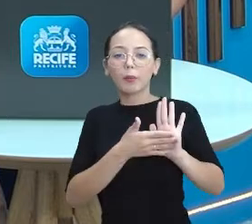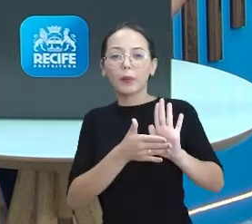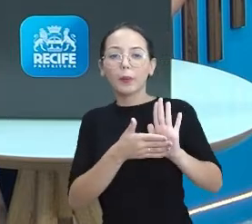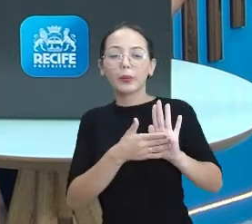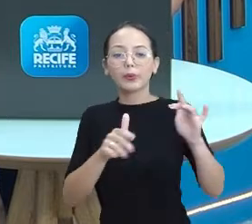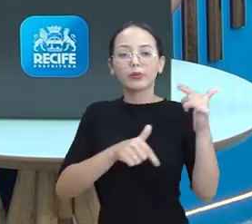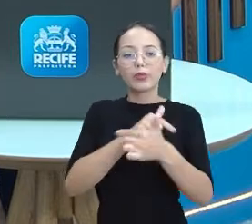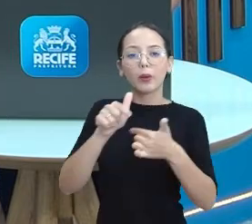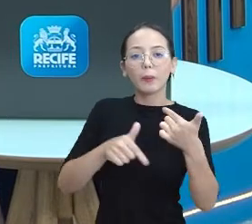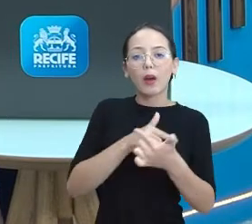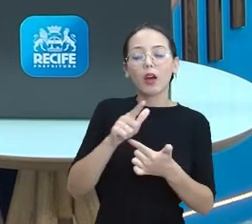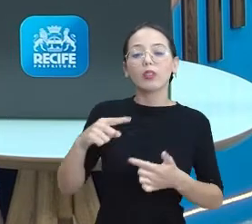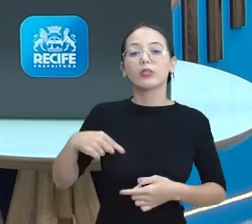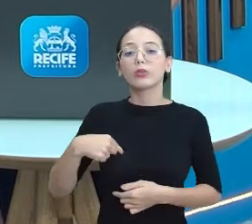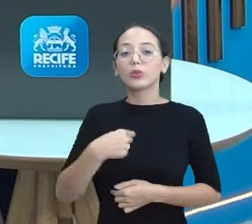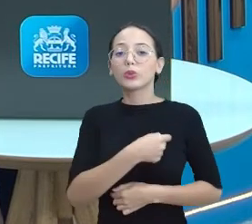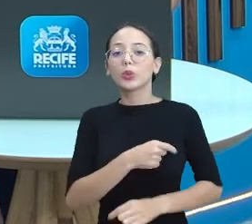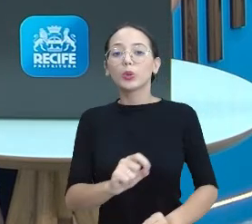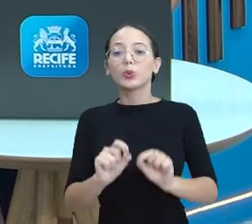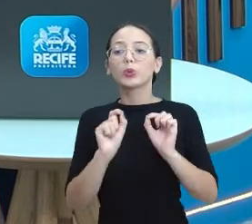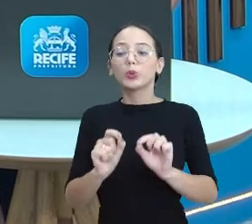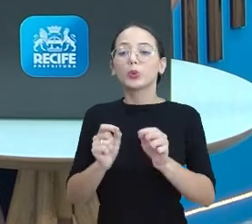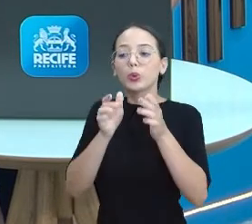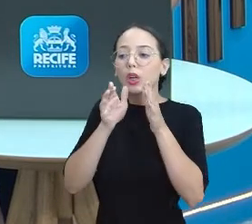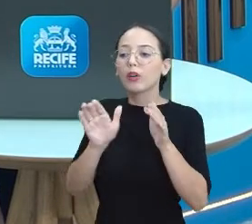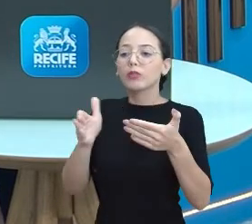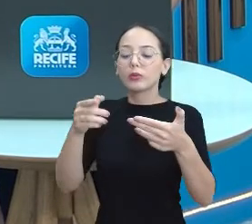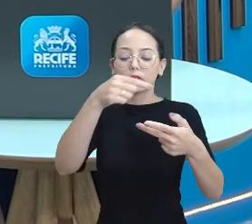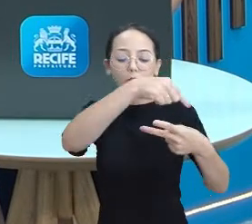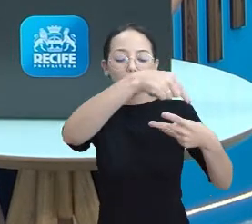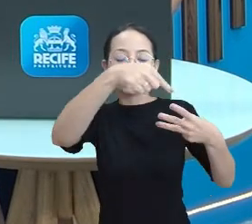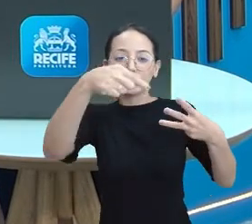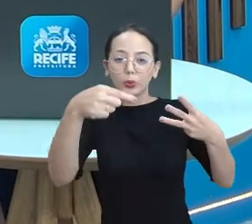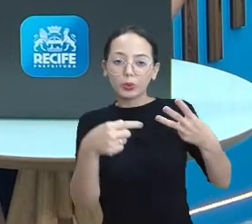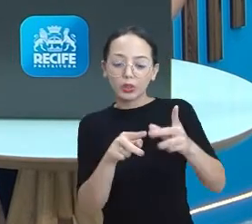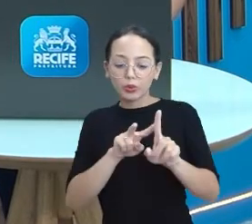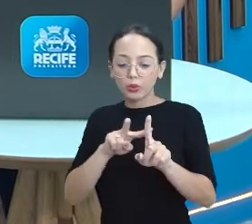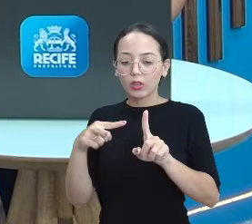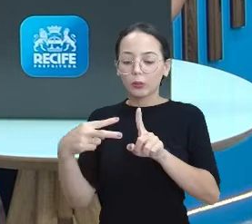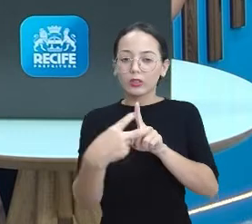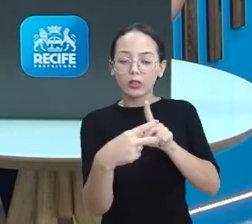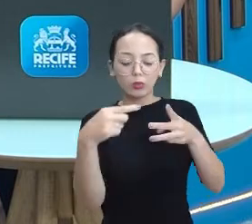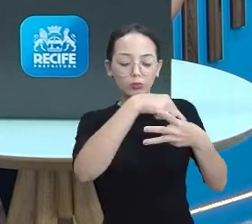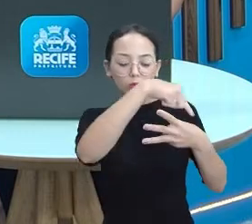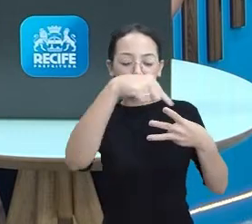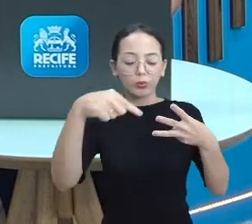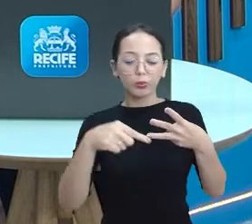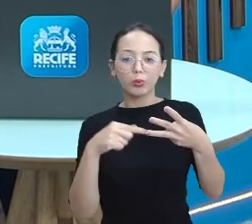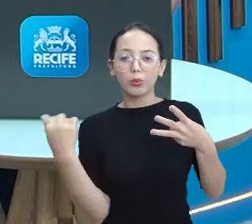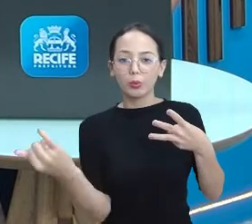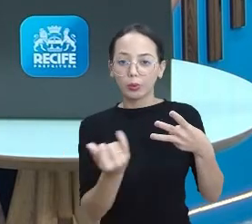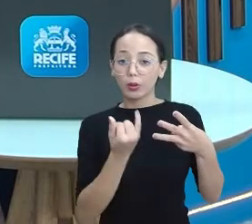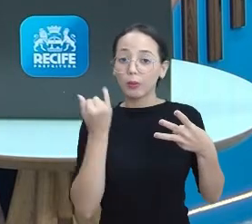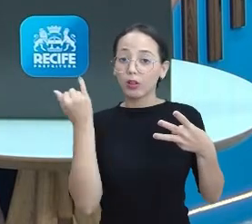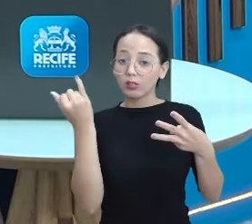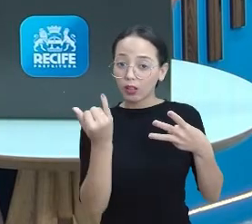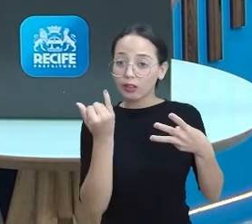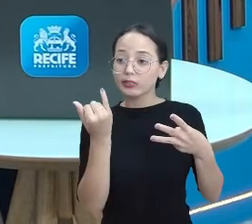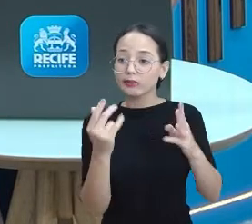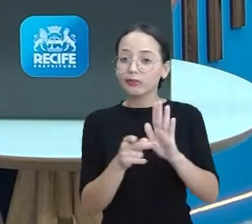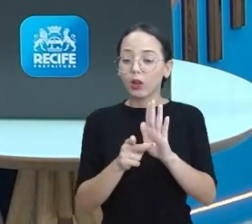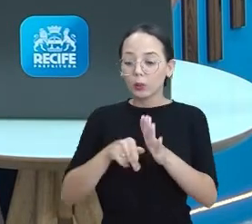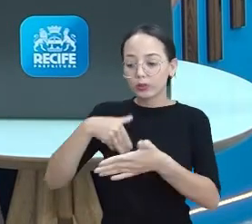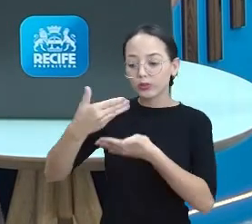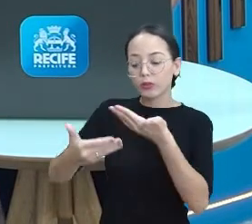de trabalho, a gente está contemplando esses três olhares, que são olhares importantes, indispensáveis para